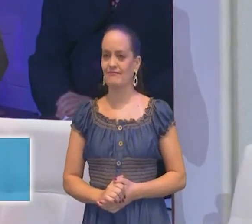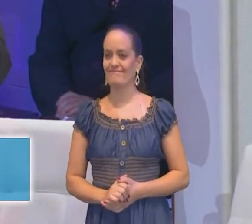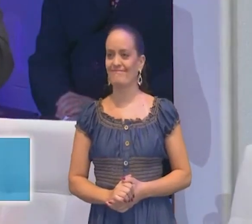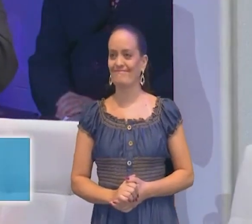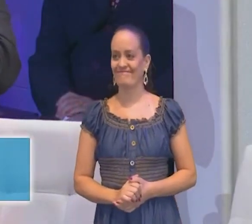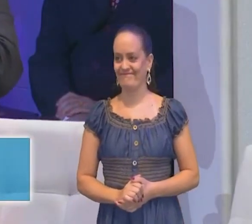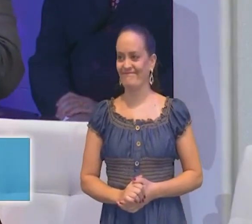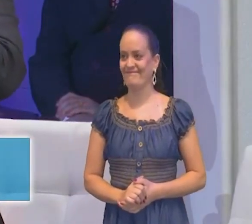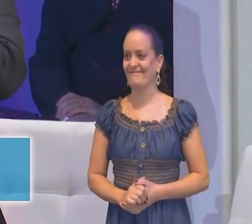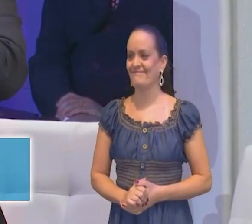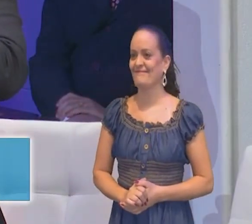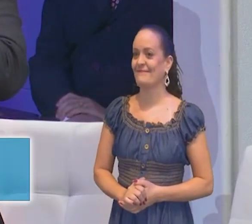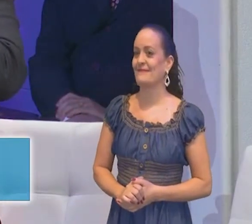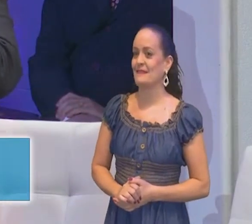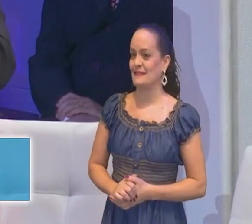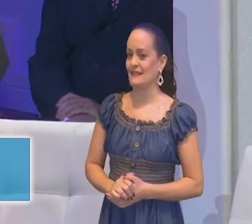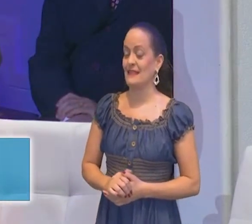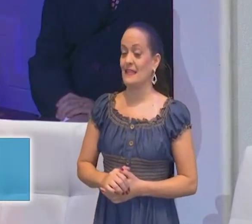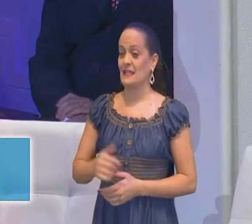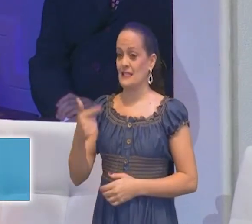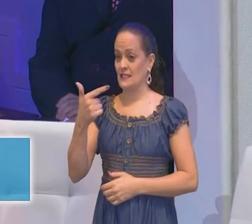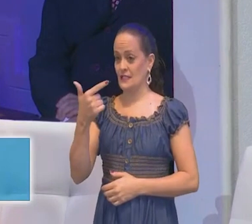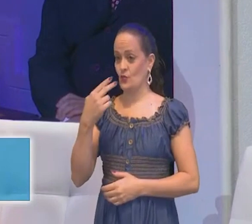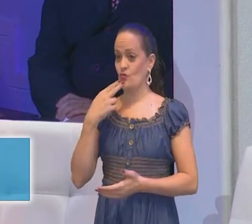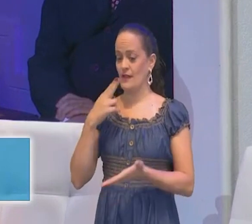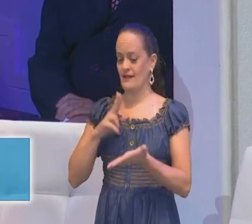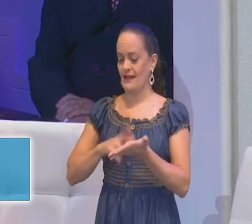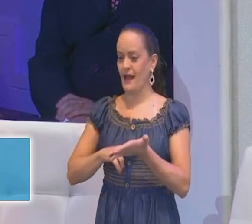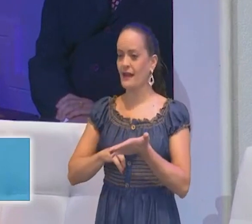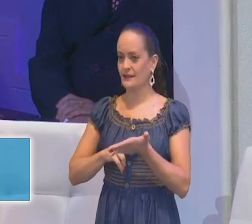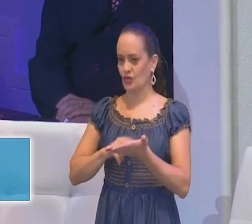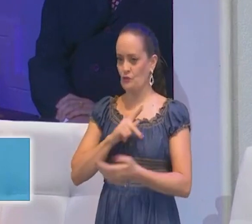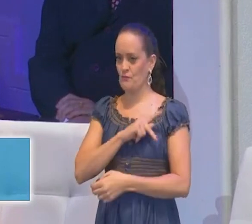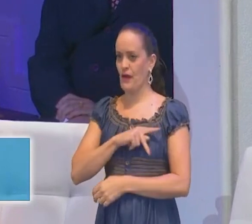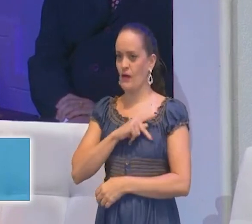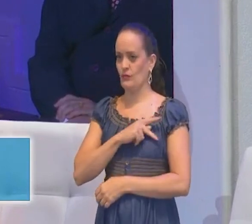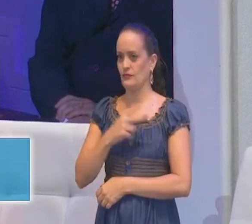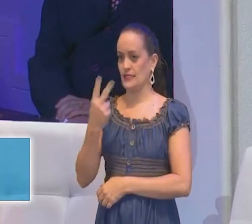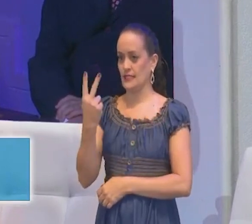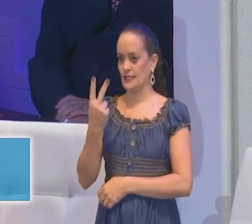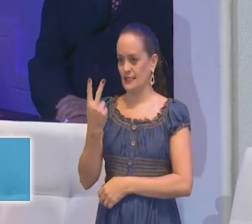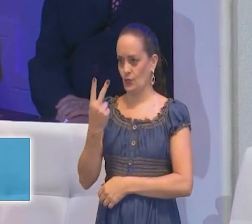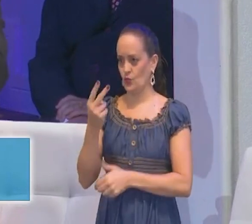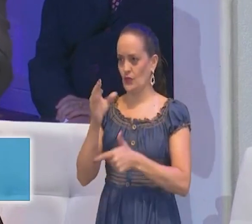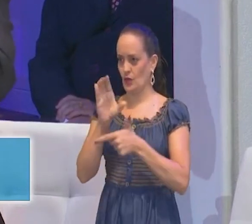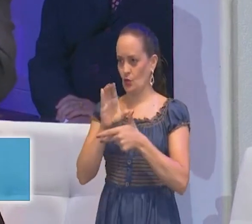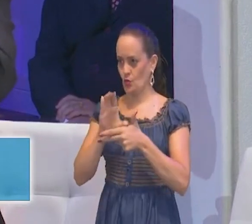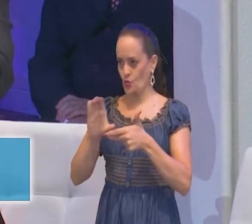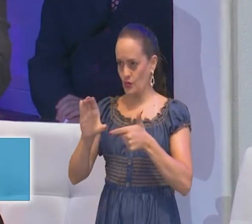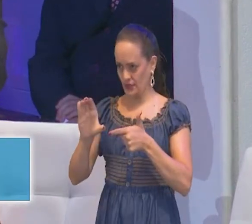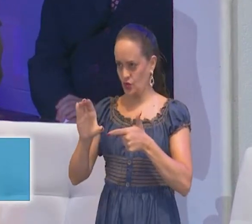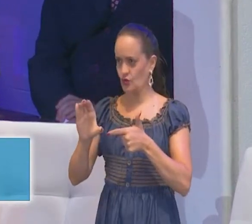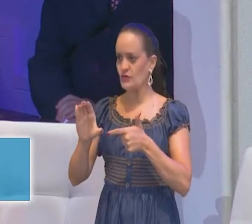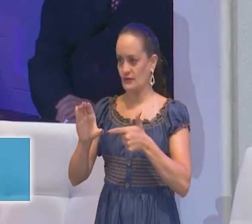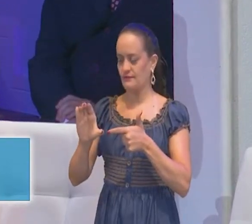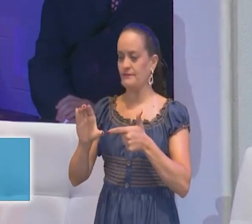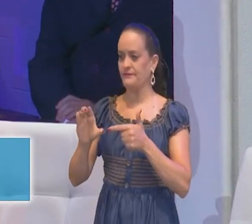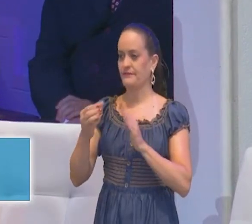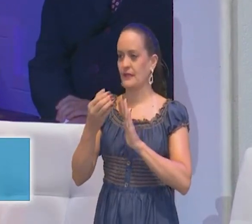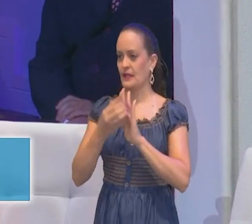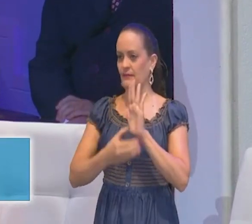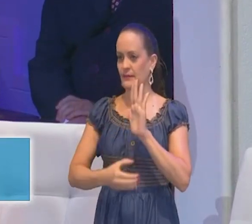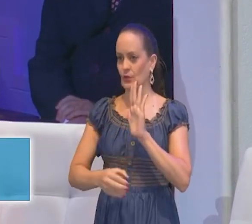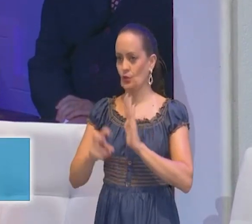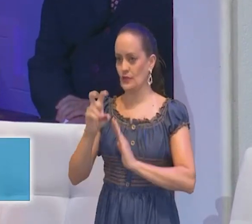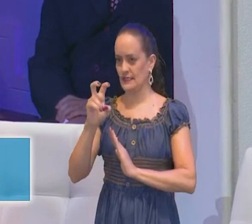Segunda carta de Paulo aos Coríntios, capítulo 5, verso 17. Capítulo 5, 17.